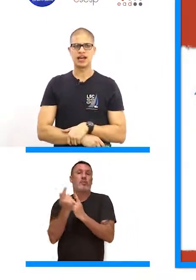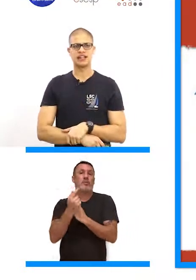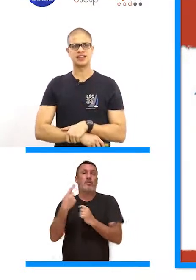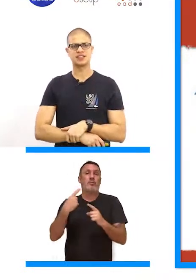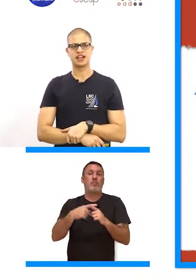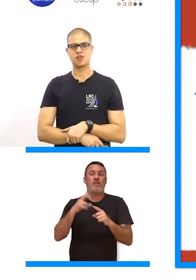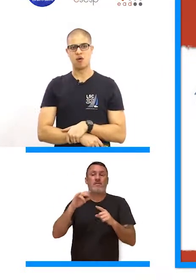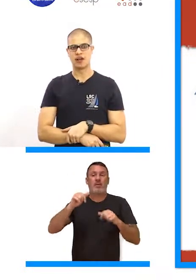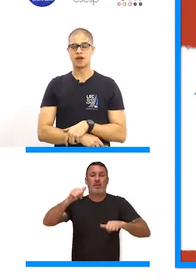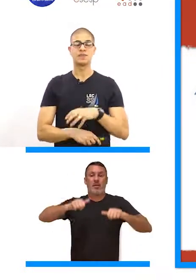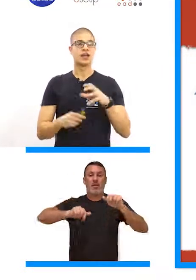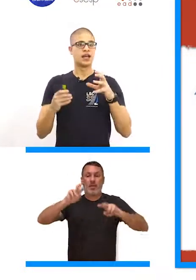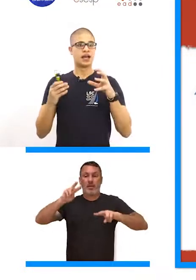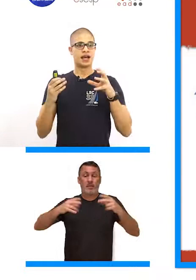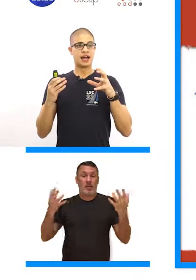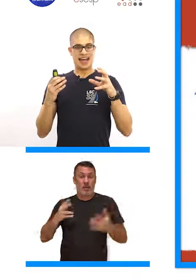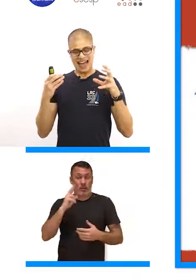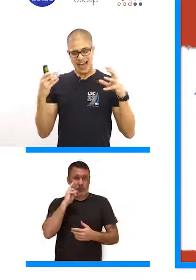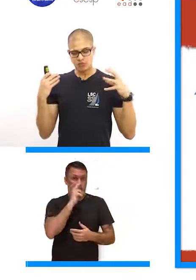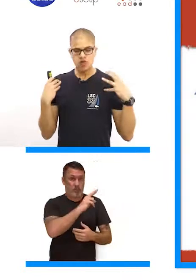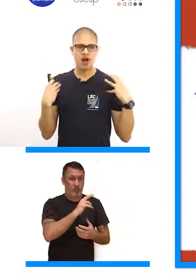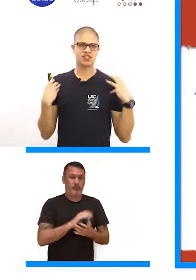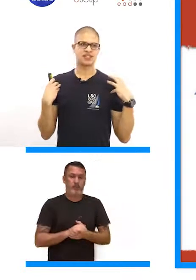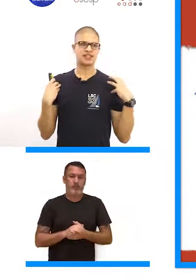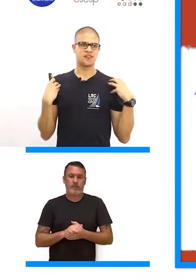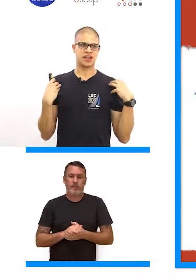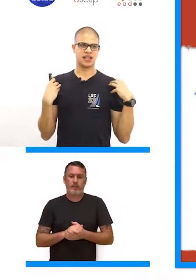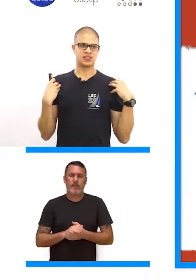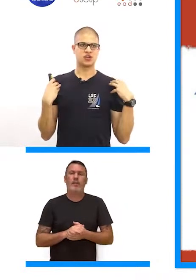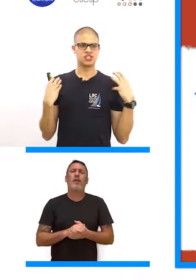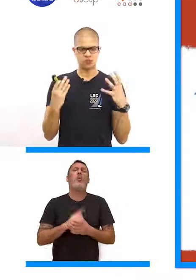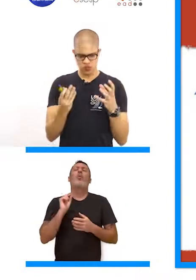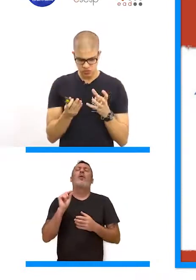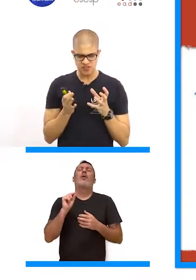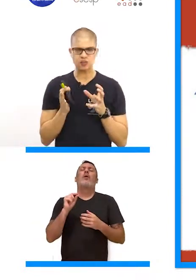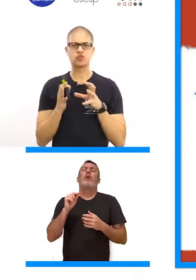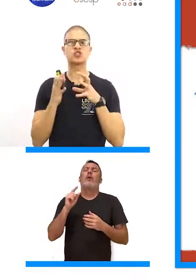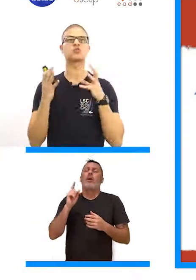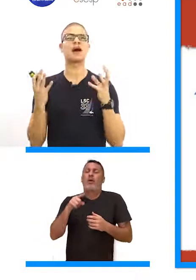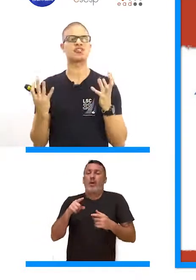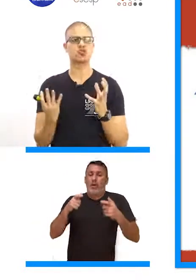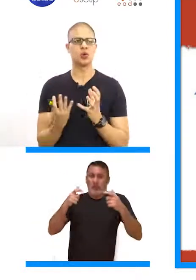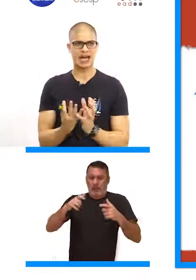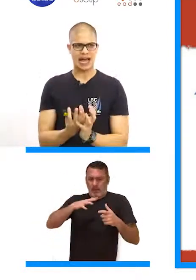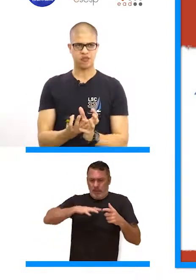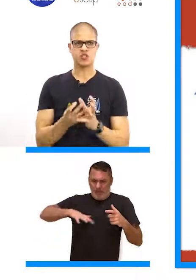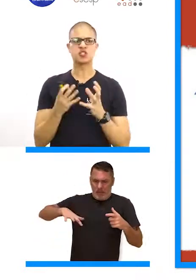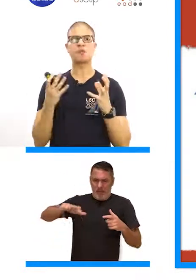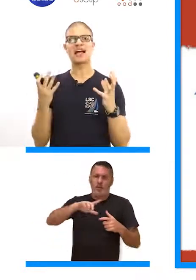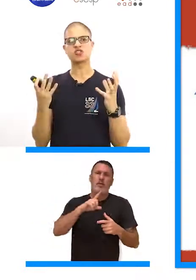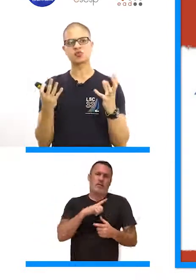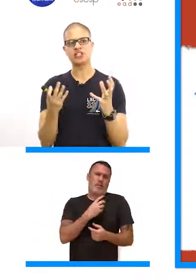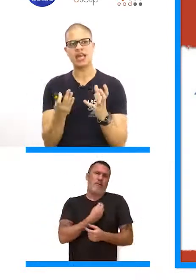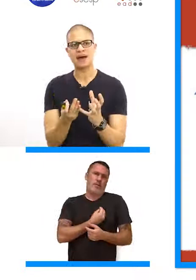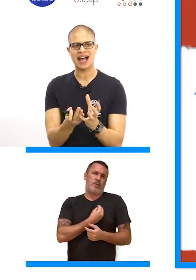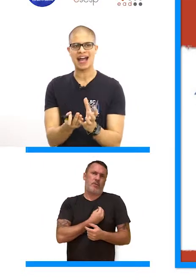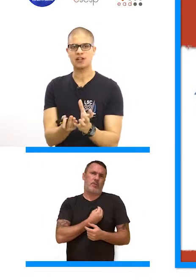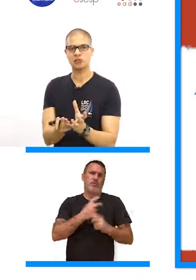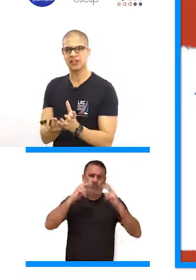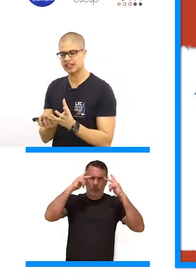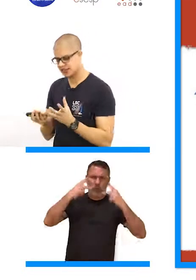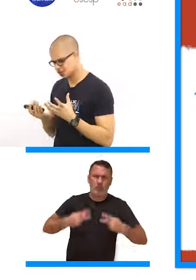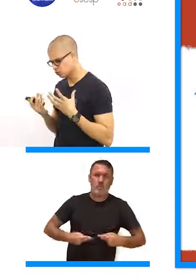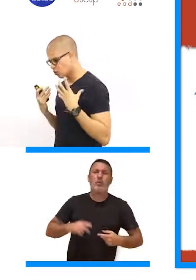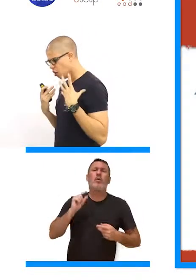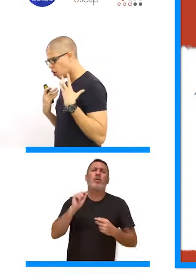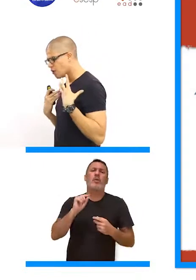iremos analisar agora. A nossa interferência. Nós vivemos num espaço geográfico, um espaço que é marcado